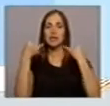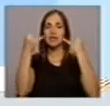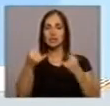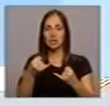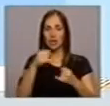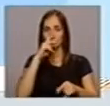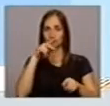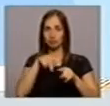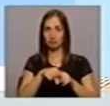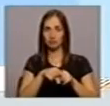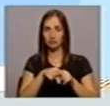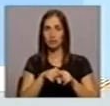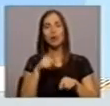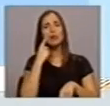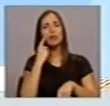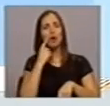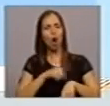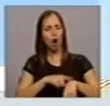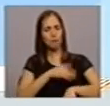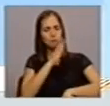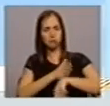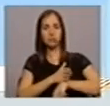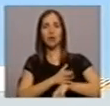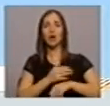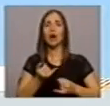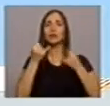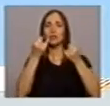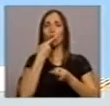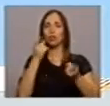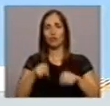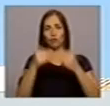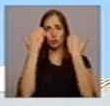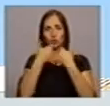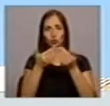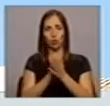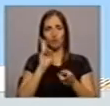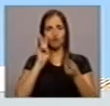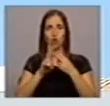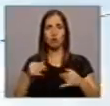uma pausa para acertarmos a hora e regressamos já a seguir com as notícias. Até já.